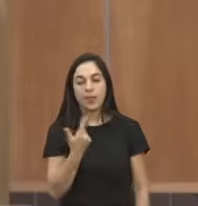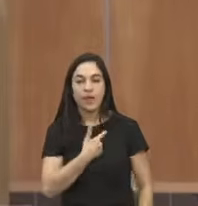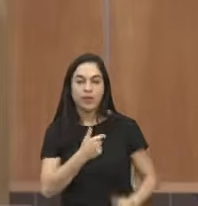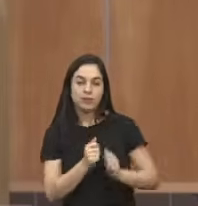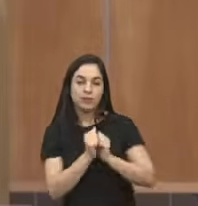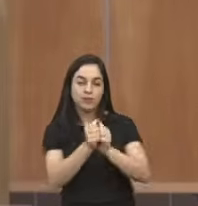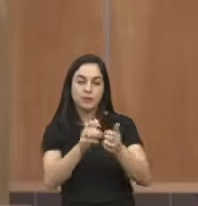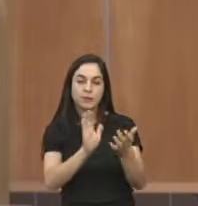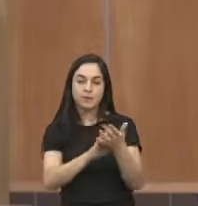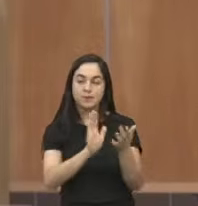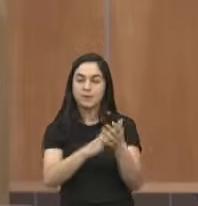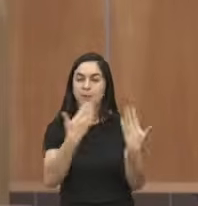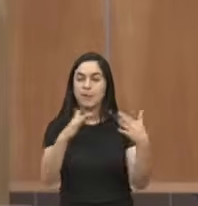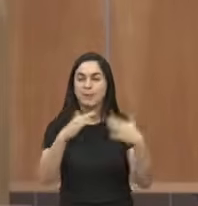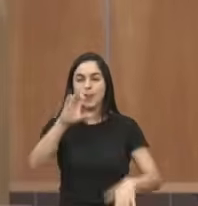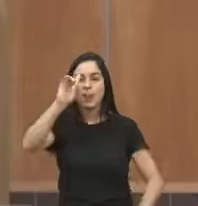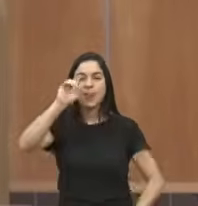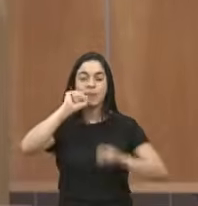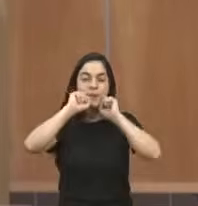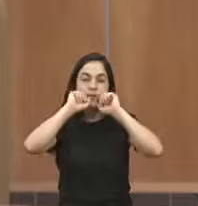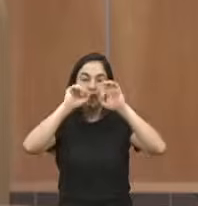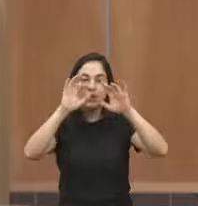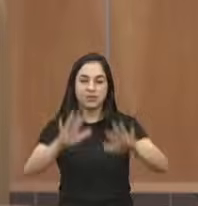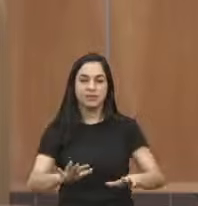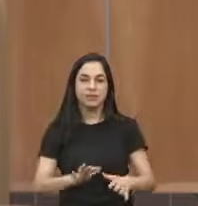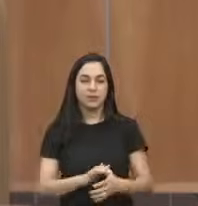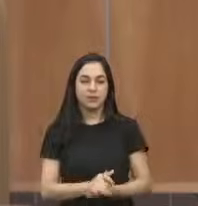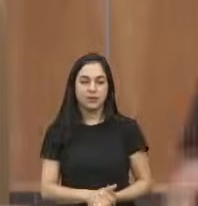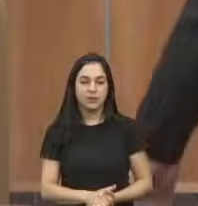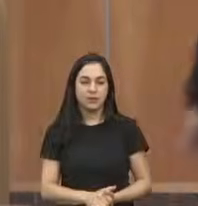aí, parabéns, Deus abençoe vocês.